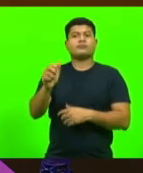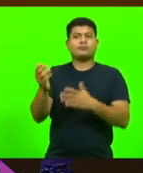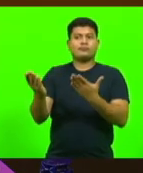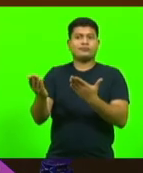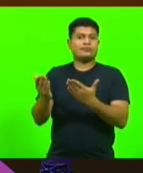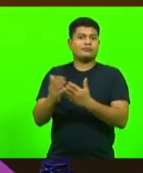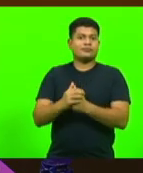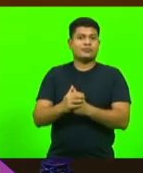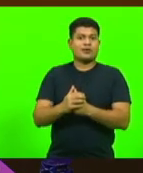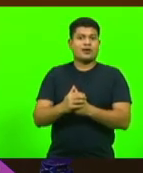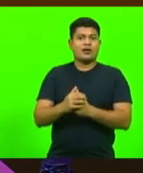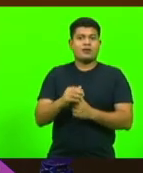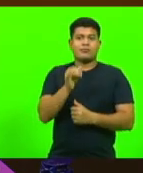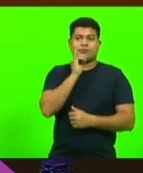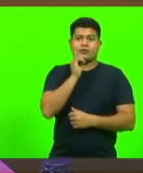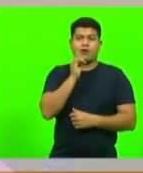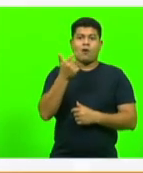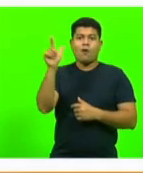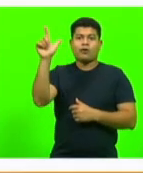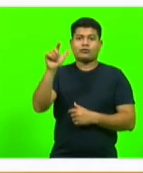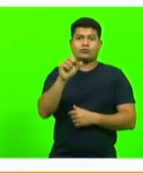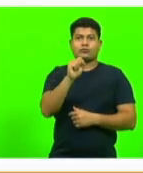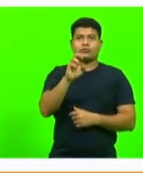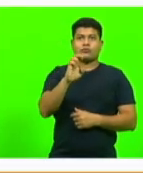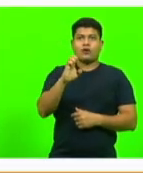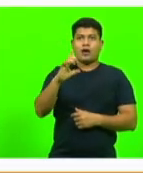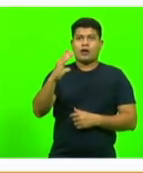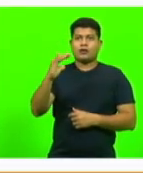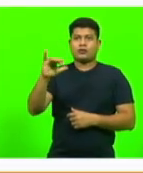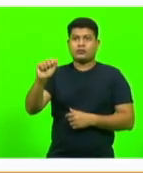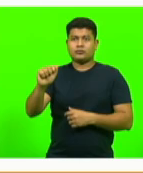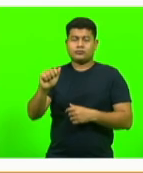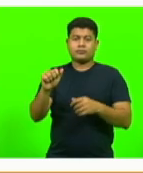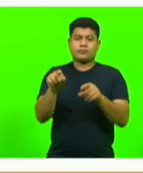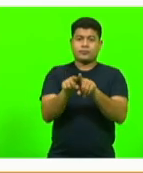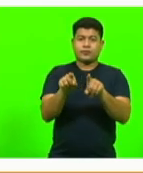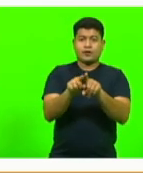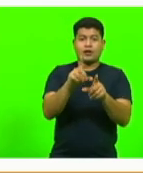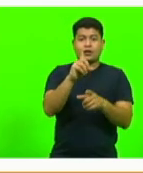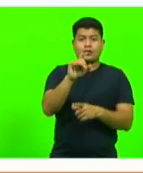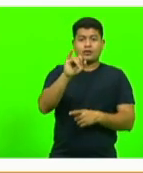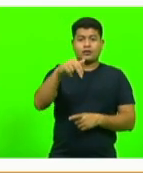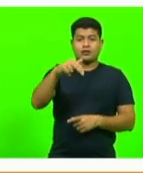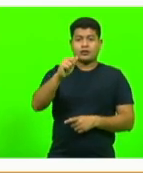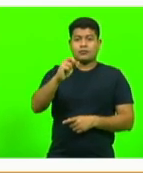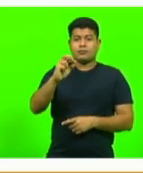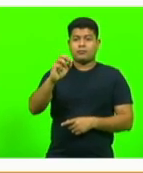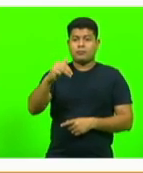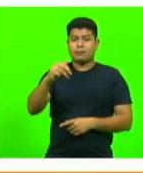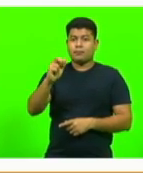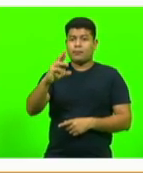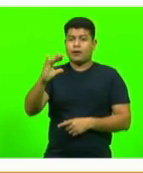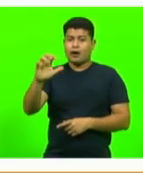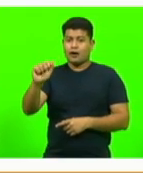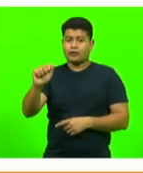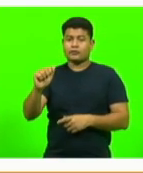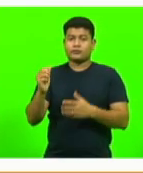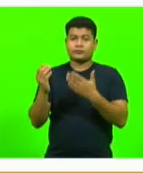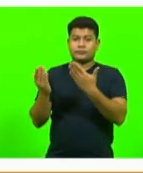e na Suécia e na Dinamarca 28 por cento e nos Estados Unidos